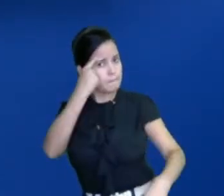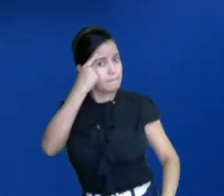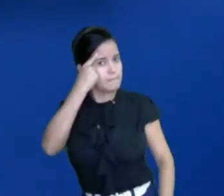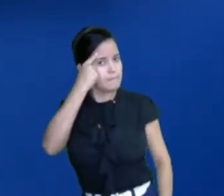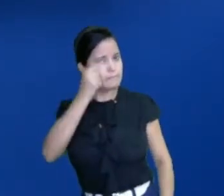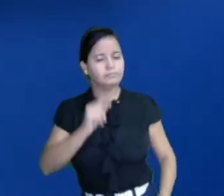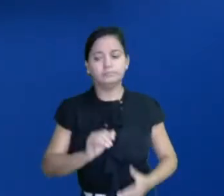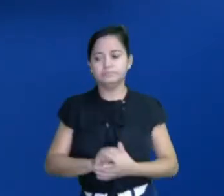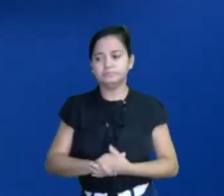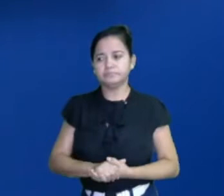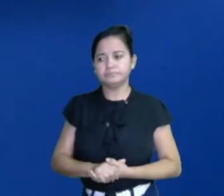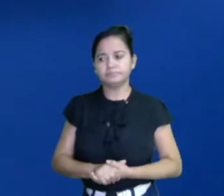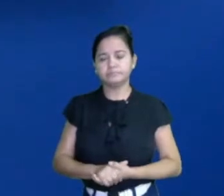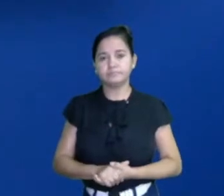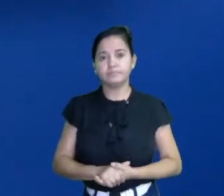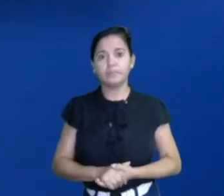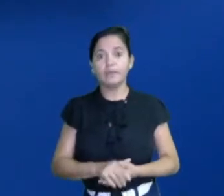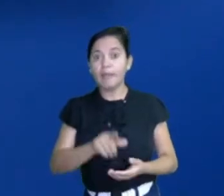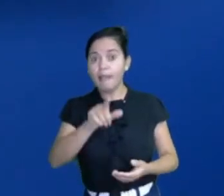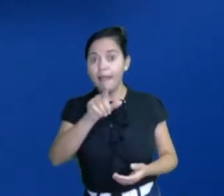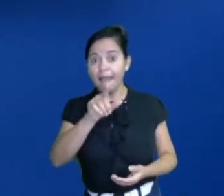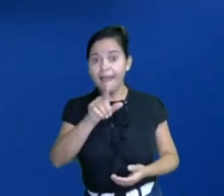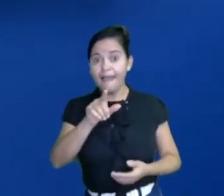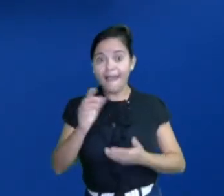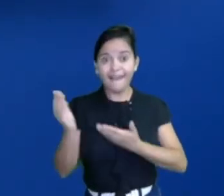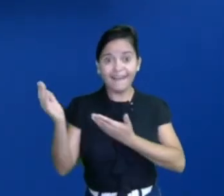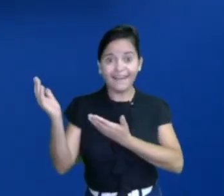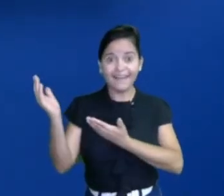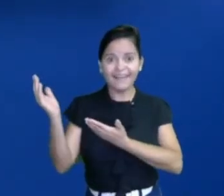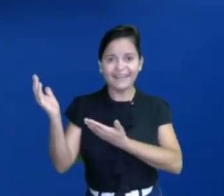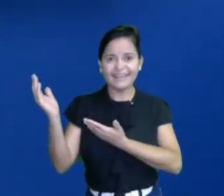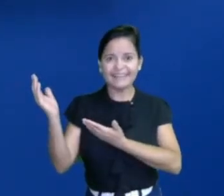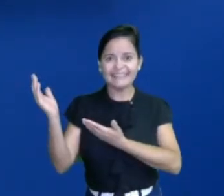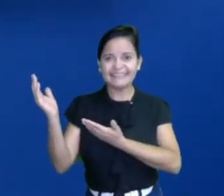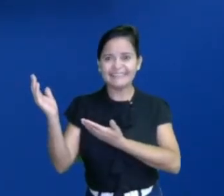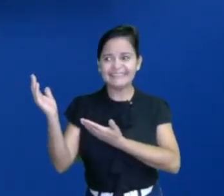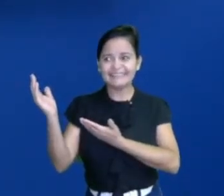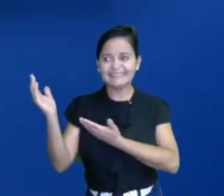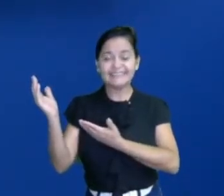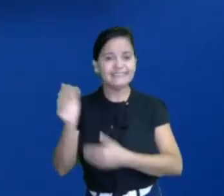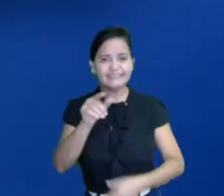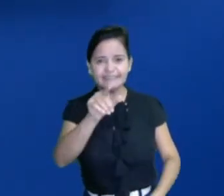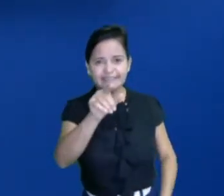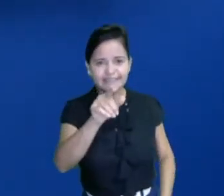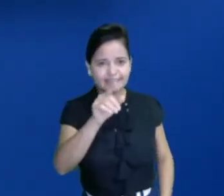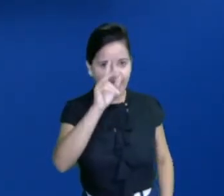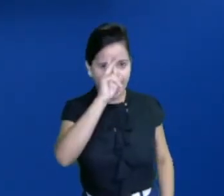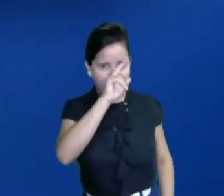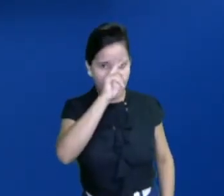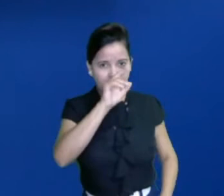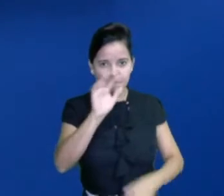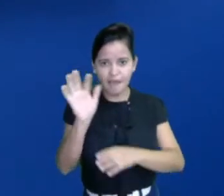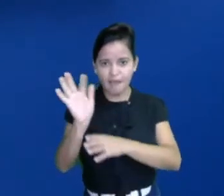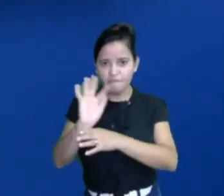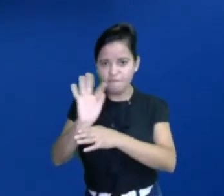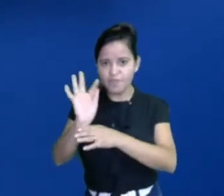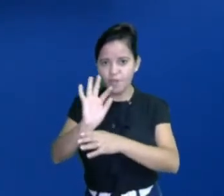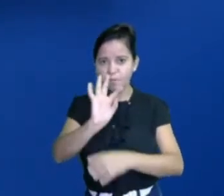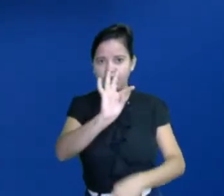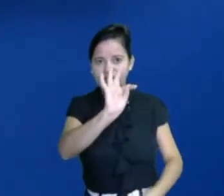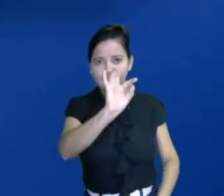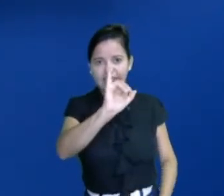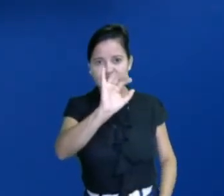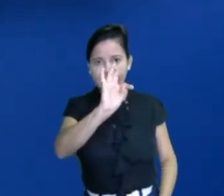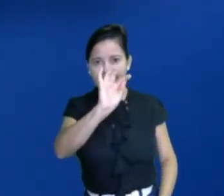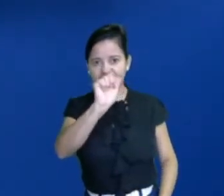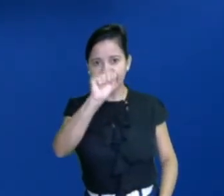aí. Eu trouxe um bem conhecido, né? Quem aqui nunca assistiu o filme Titanic? Quem nunca assistiu,